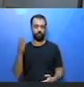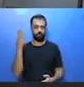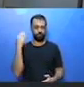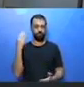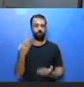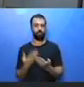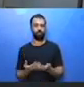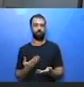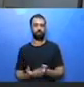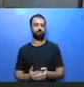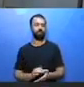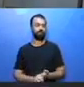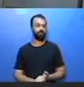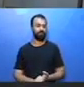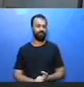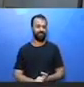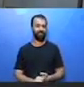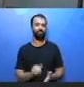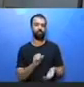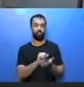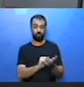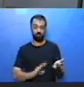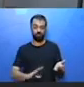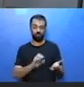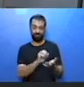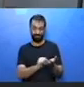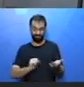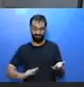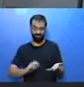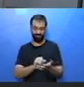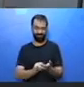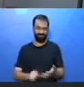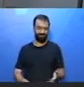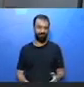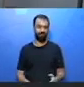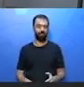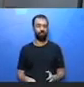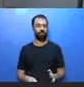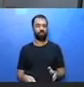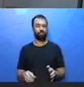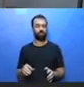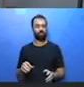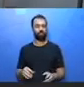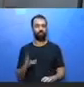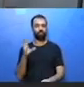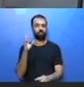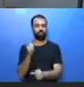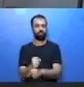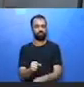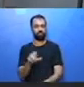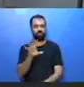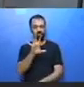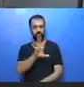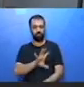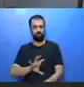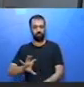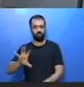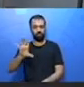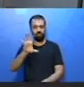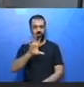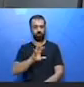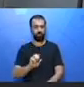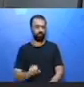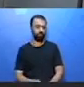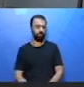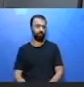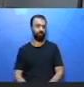passada. Vamos fazer exercícios sobre áreas de figuras planas. Agora é a segunda parte.